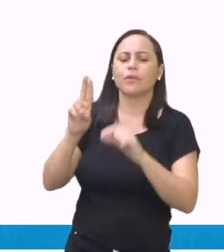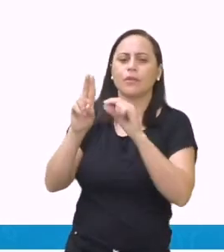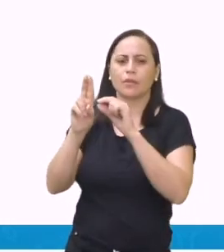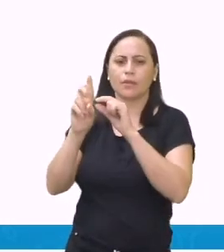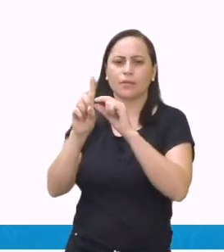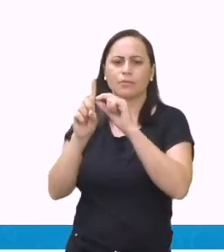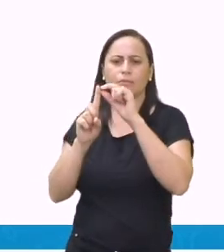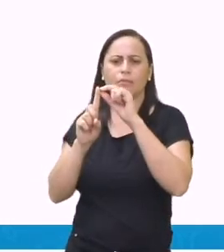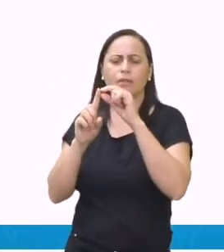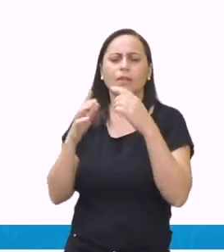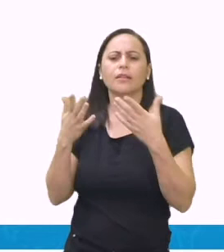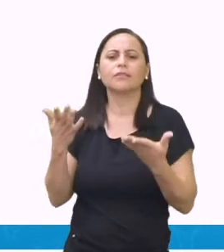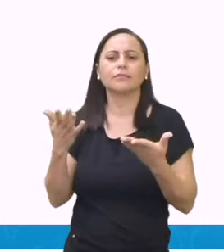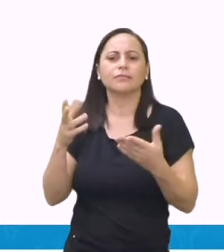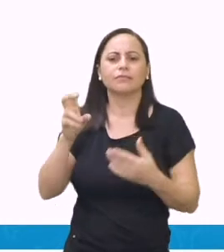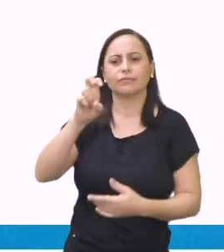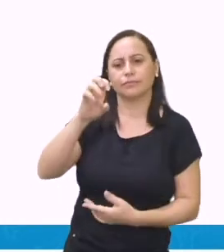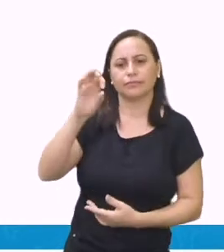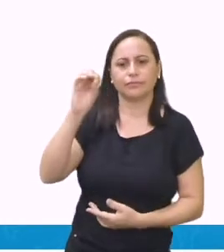50